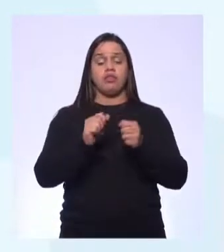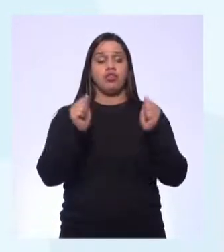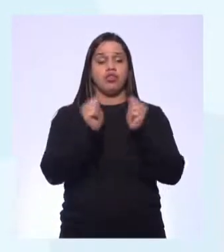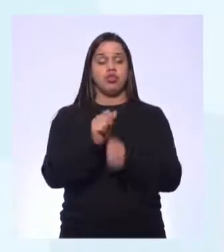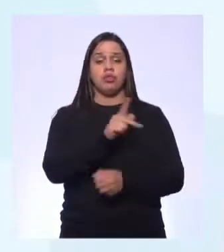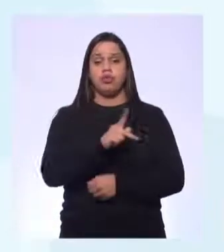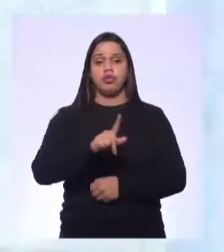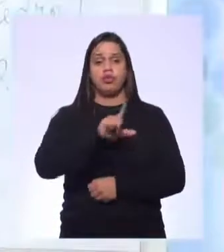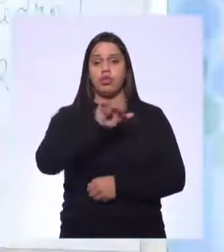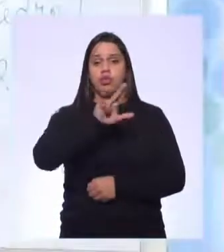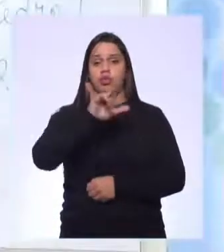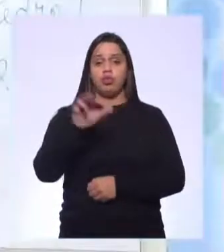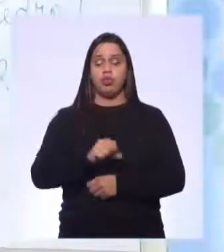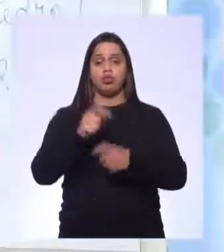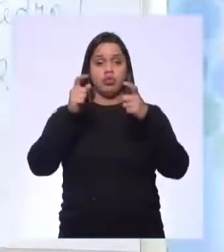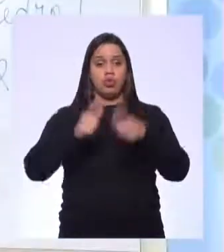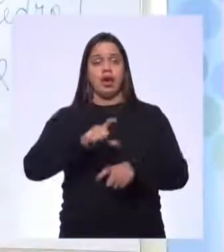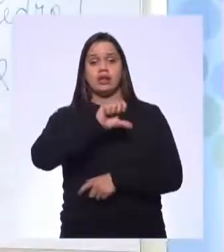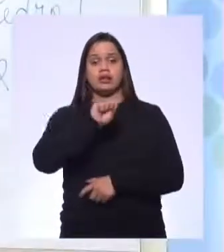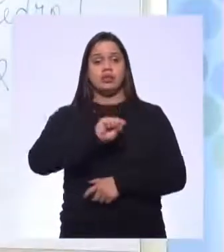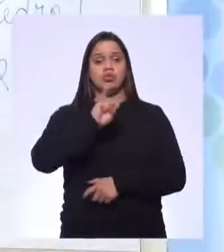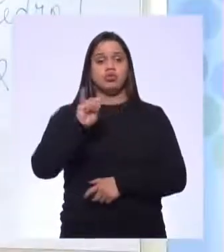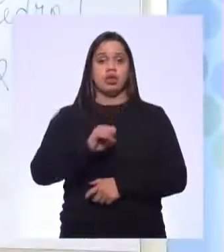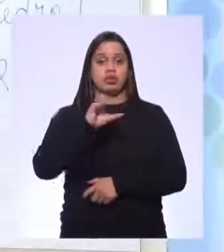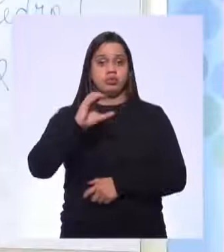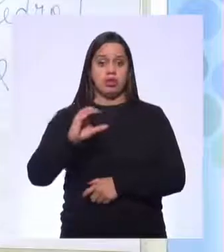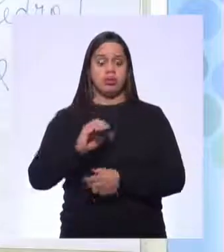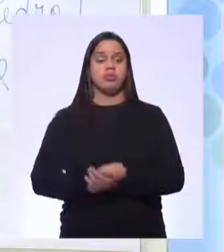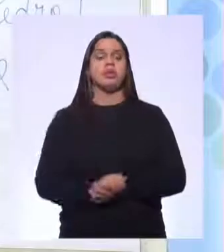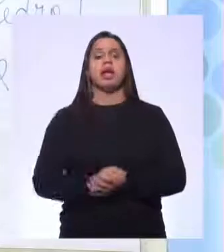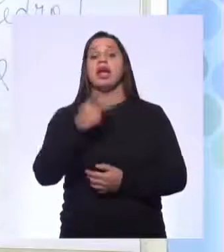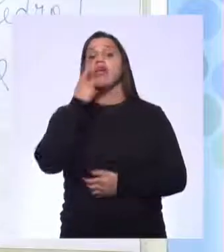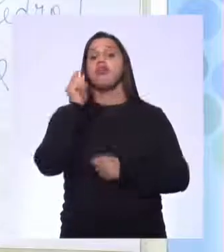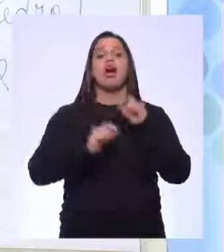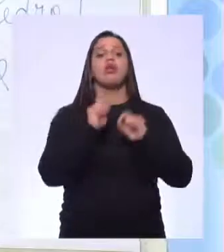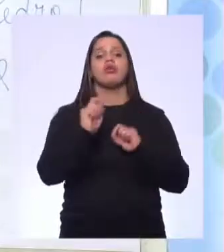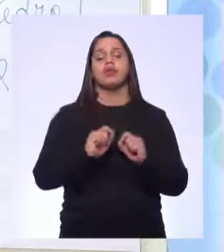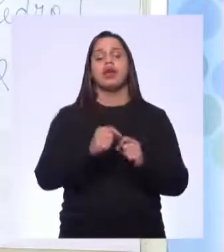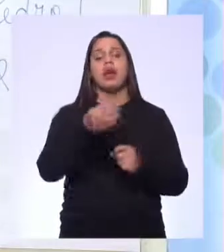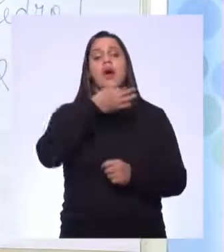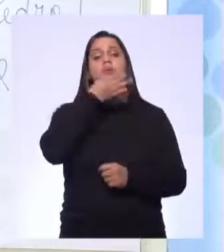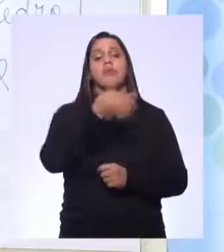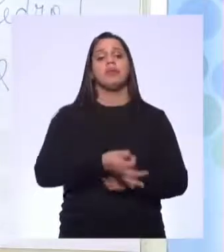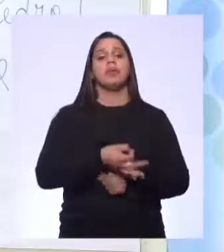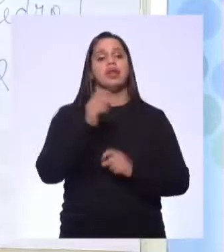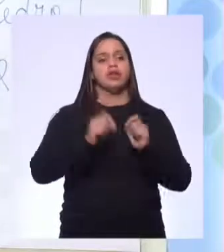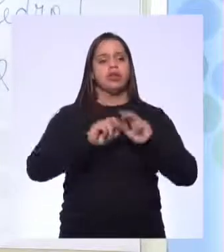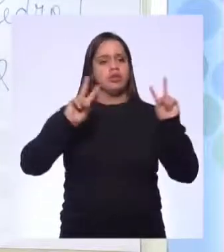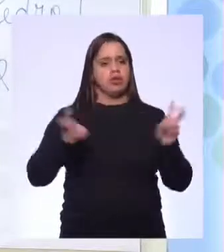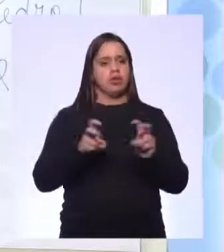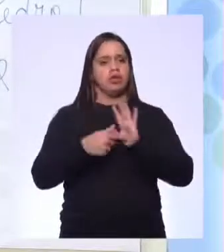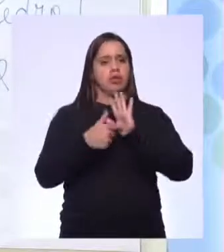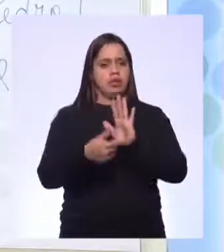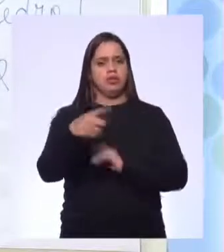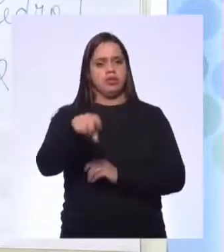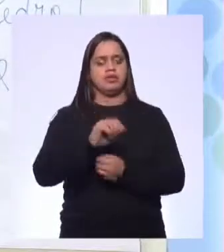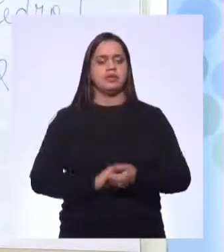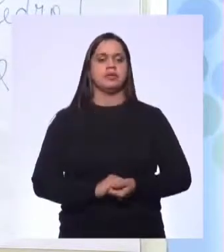Gonzaga, de São José dos Campos. Ele vai dizer aí o ponto de vista dele sobre essa questão que eu deixei para